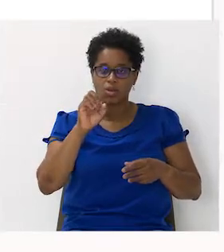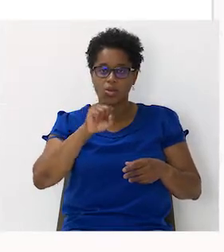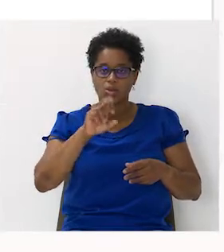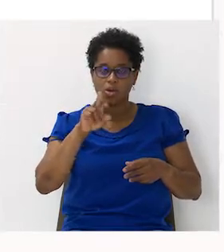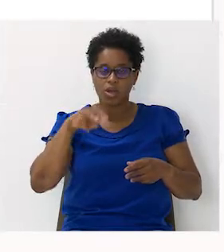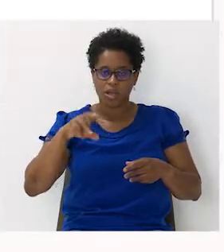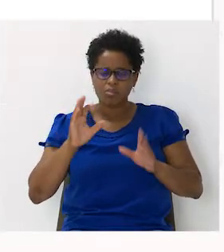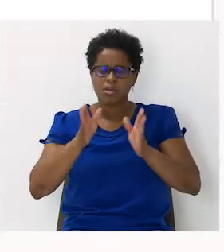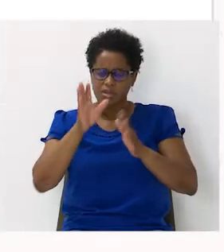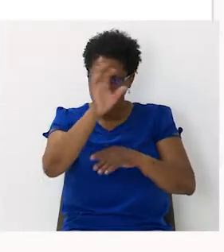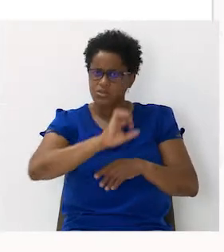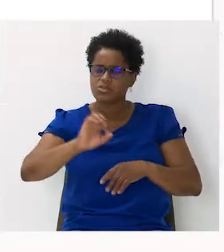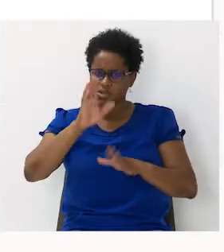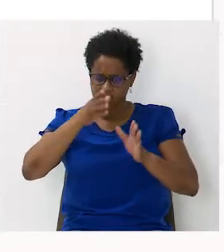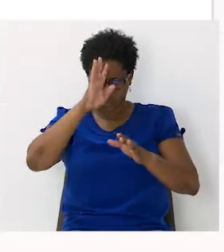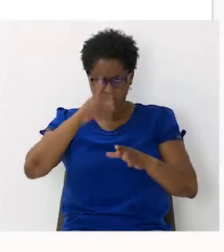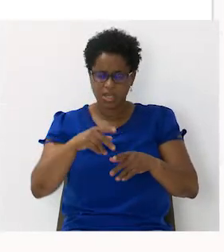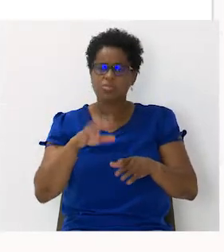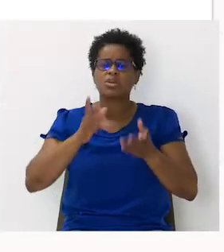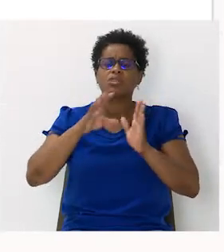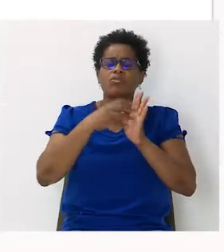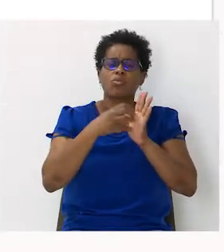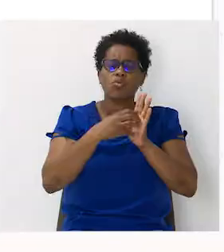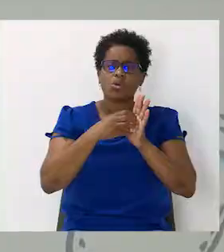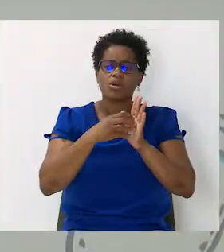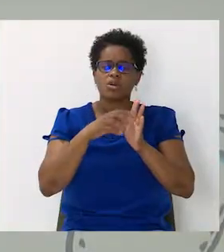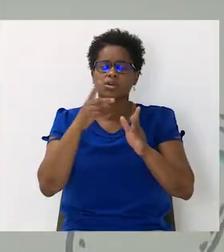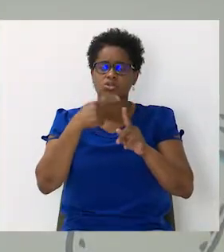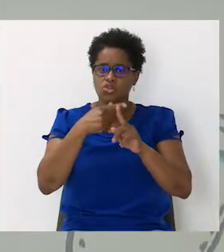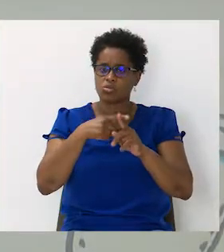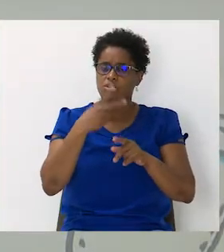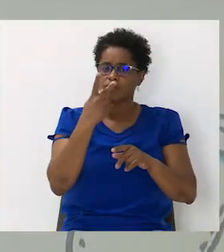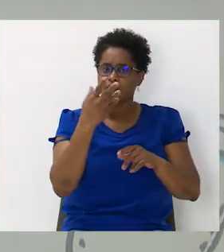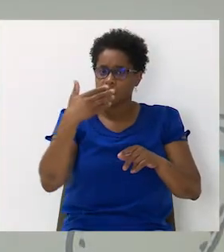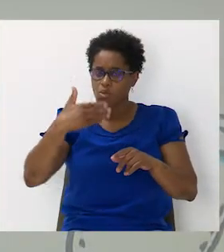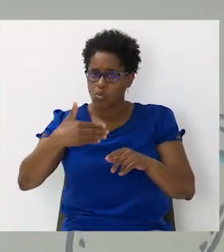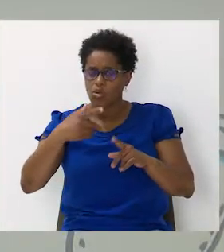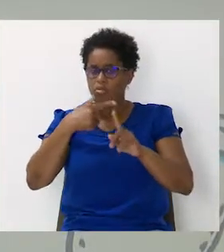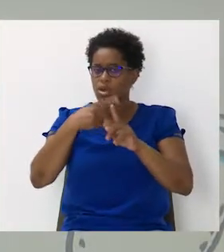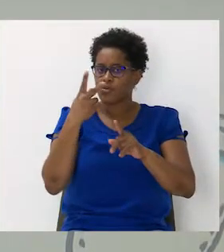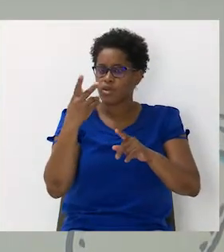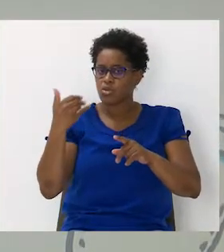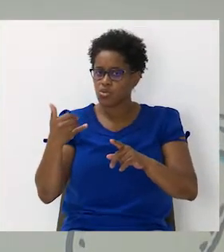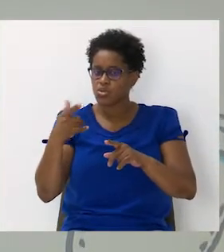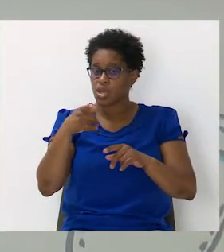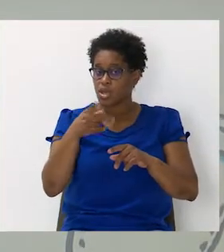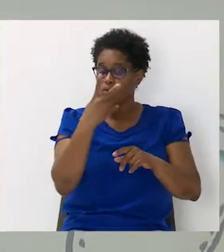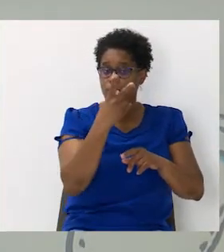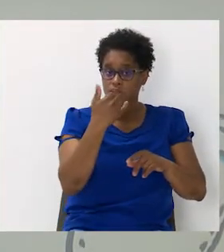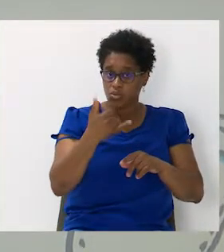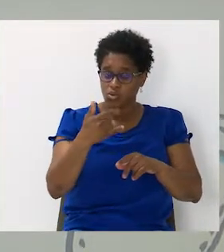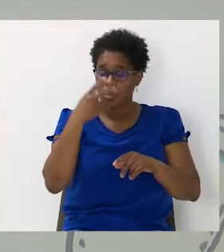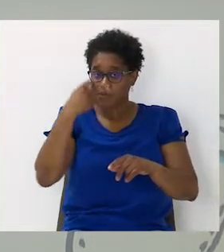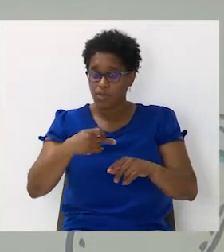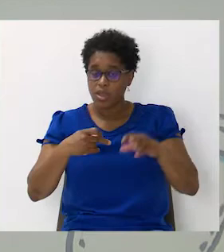V1, somamos com V2. Atenção, aqui o V2 ele fica de